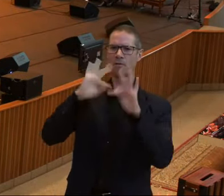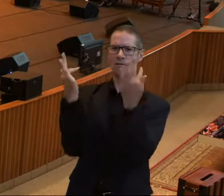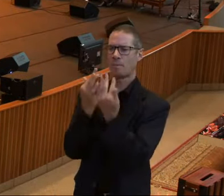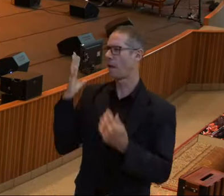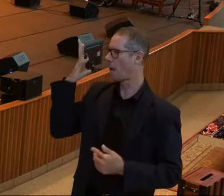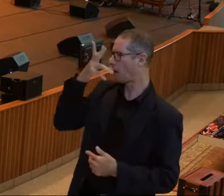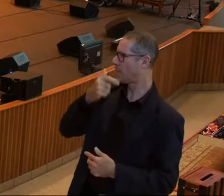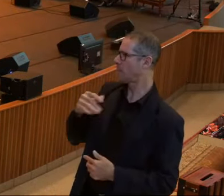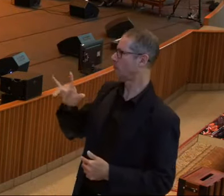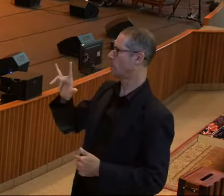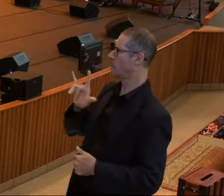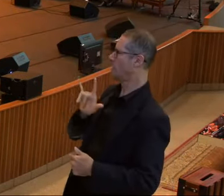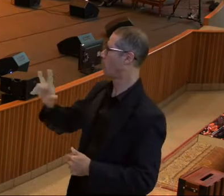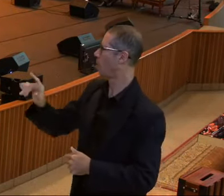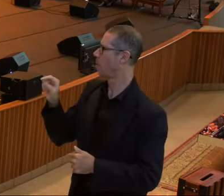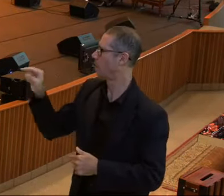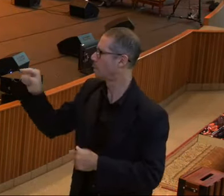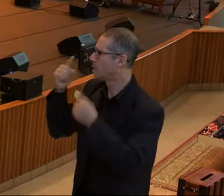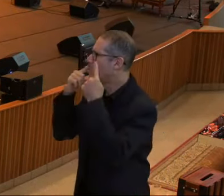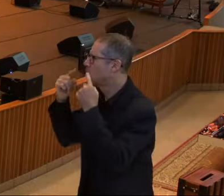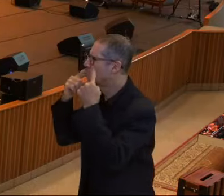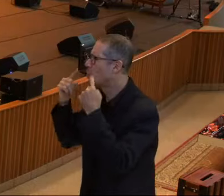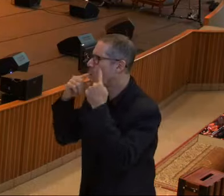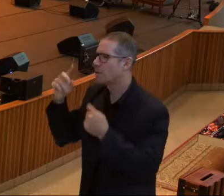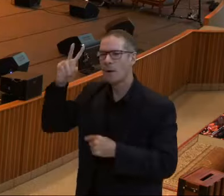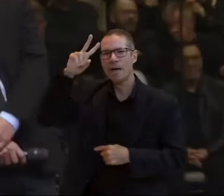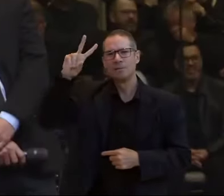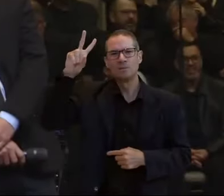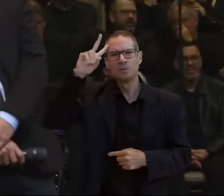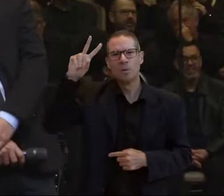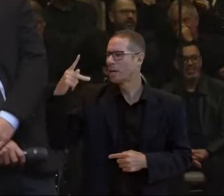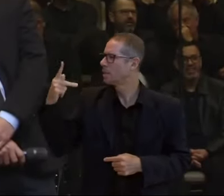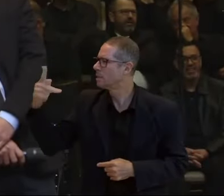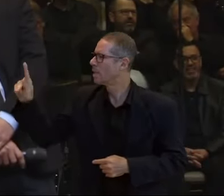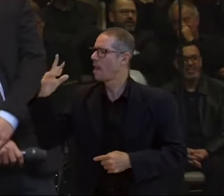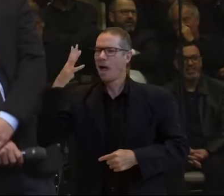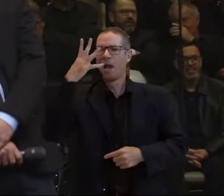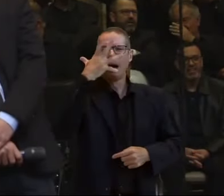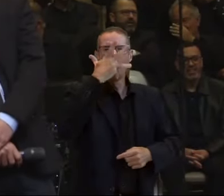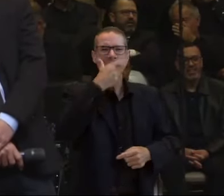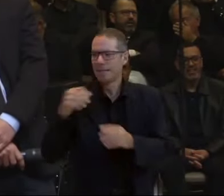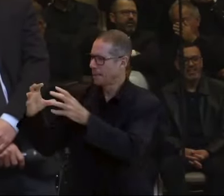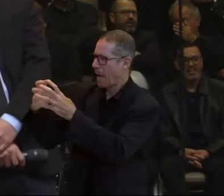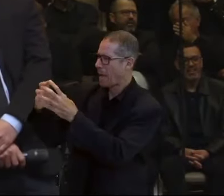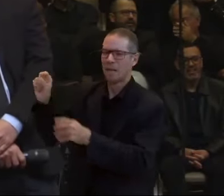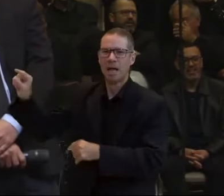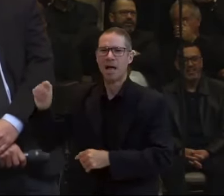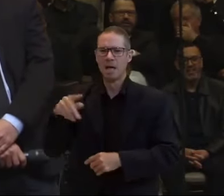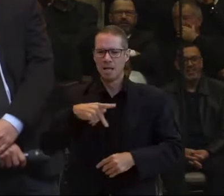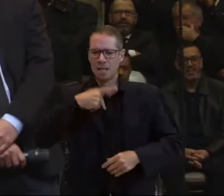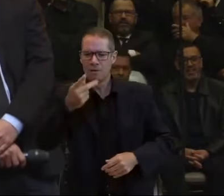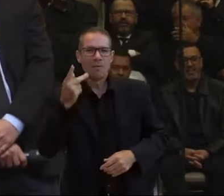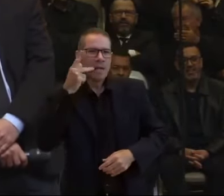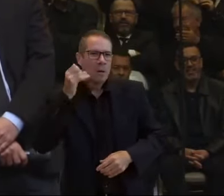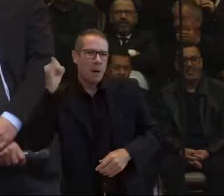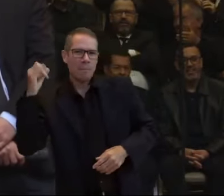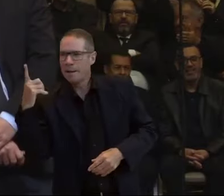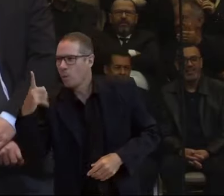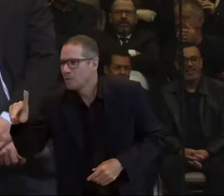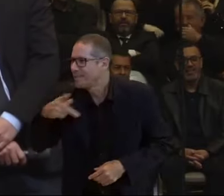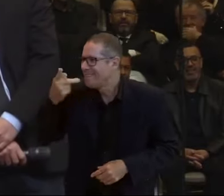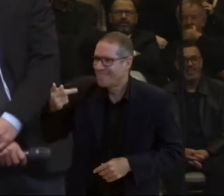que eu amo, eles estão chorando lá, porque a história deles é linda, tá? Não vai falar com o papai que ele não vai